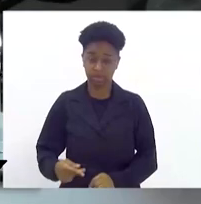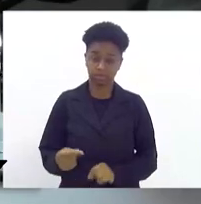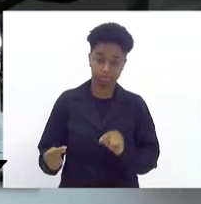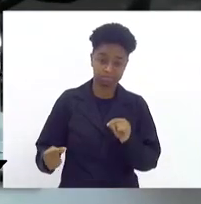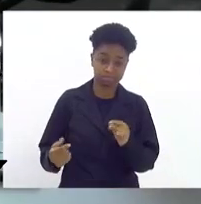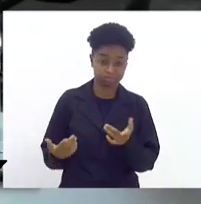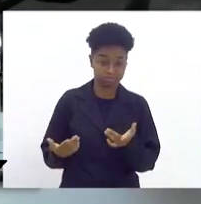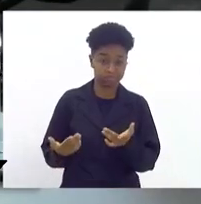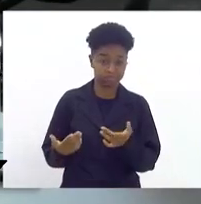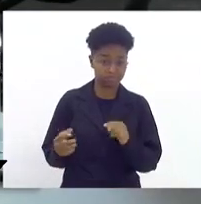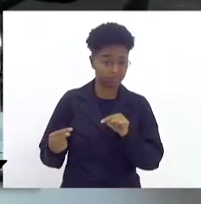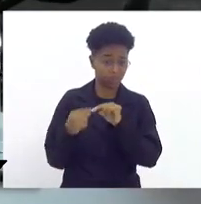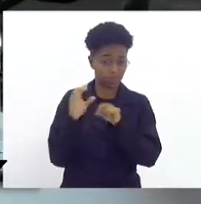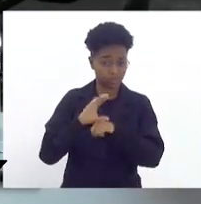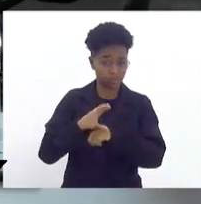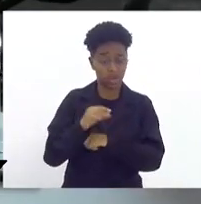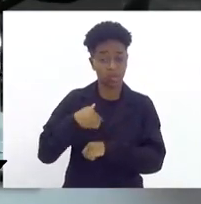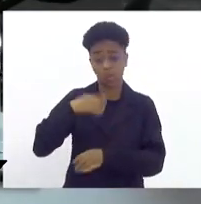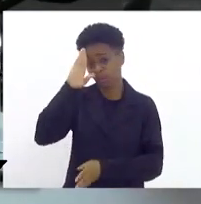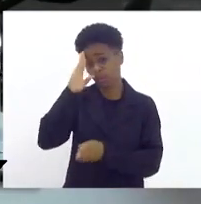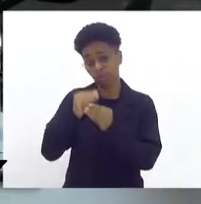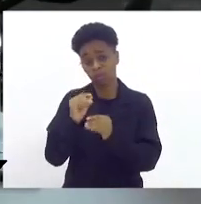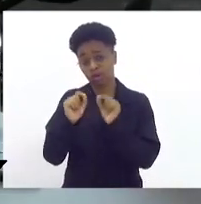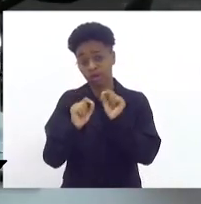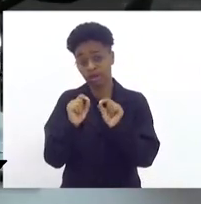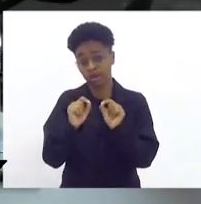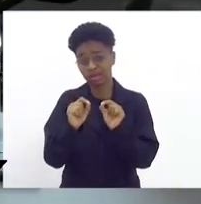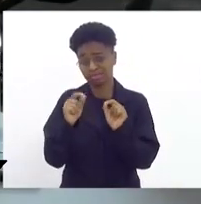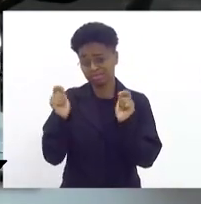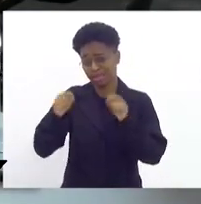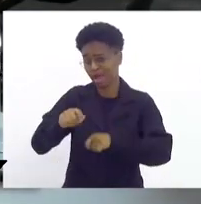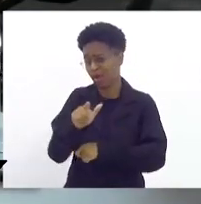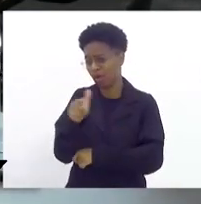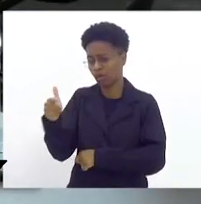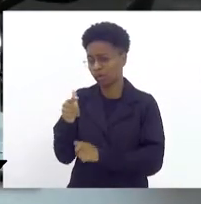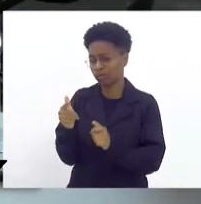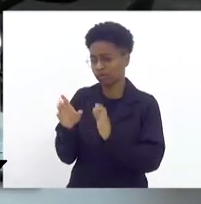constitucionalista, eu cheguei à seguinte conclusão: um outro Amorim é possível.